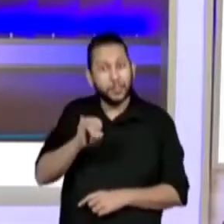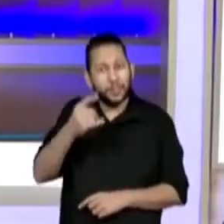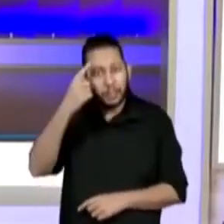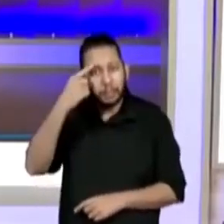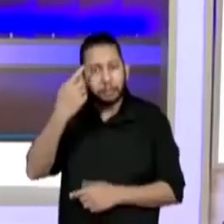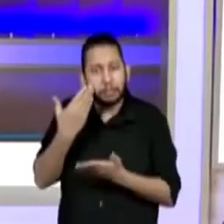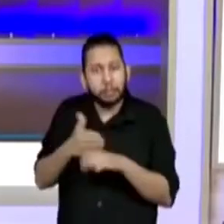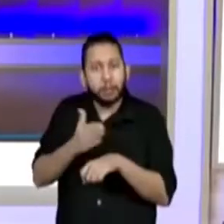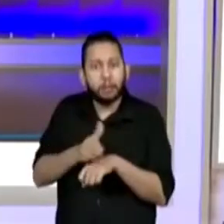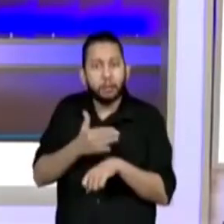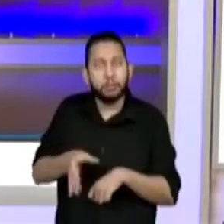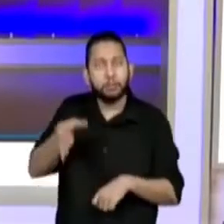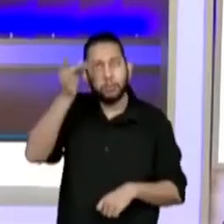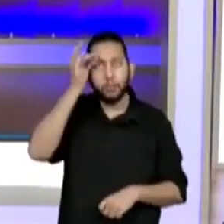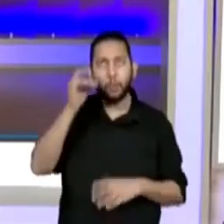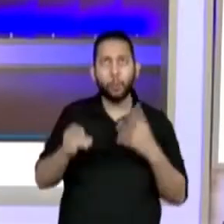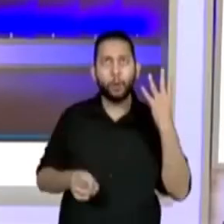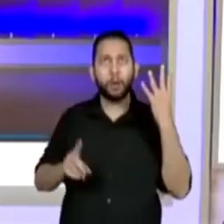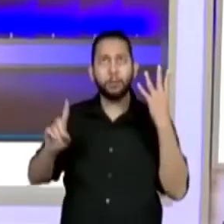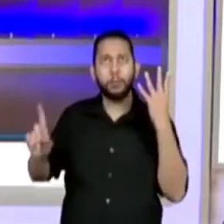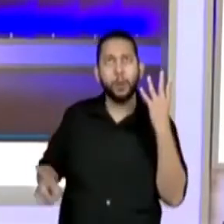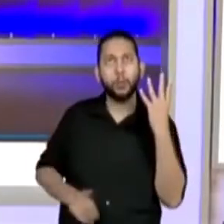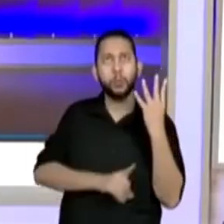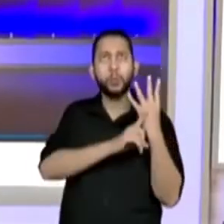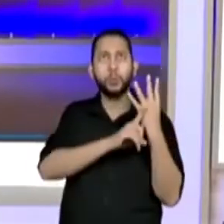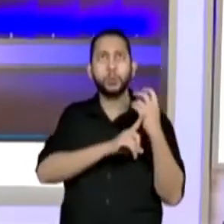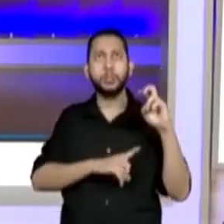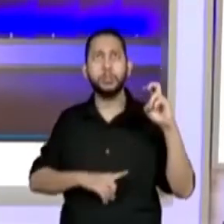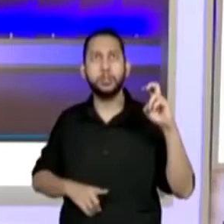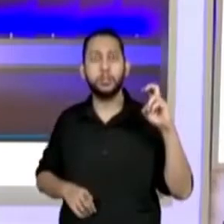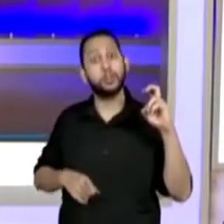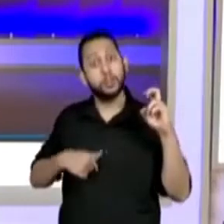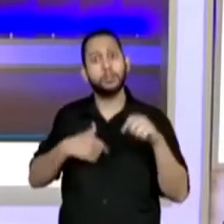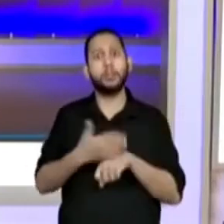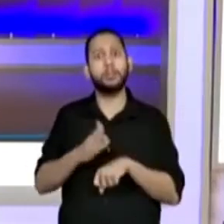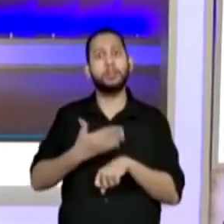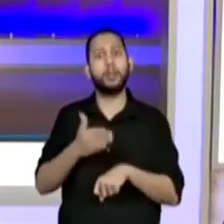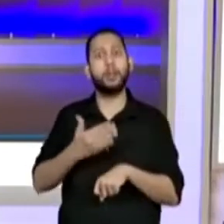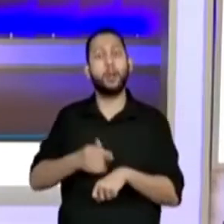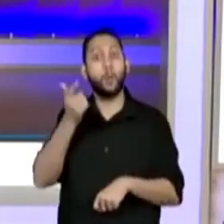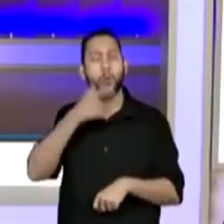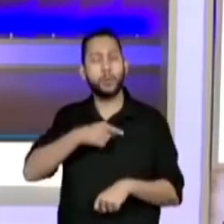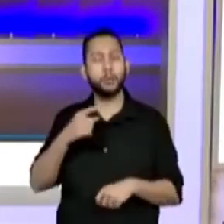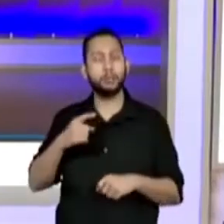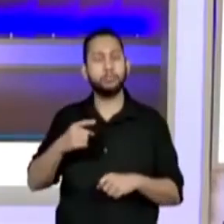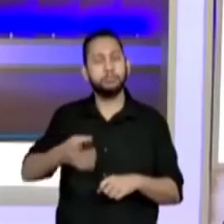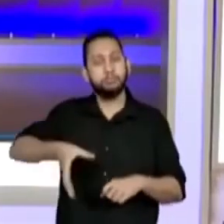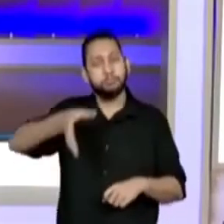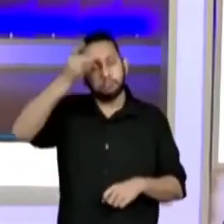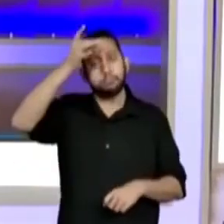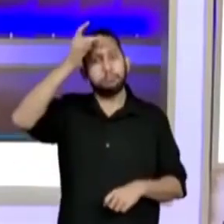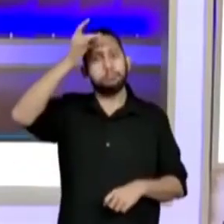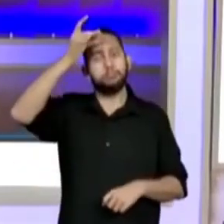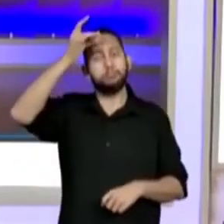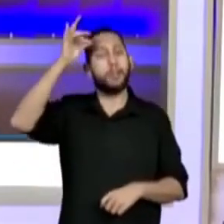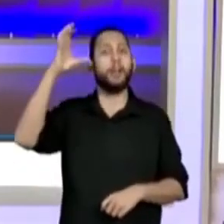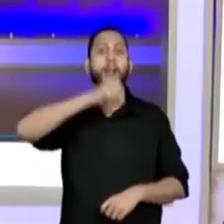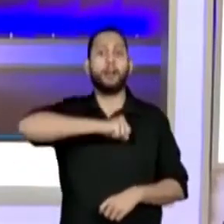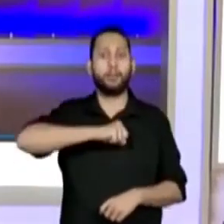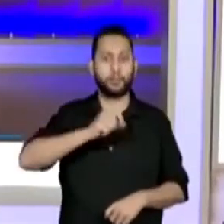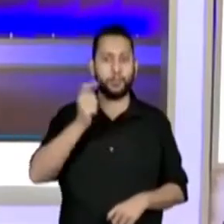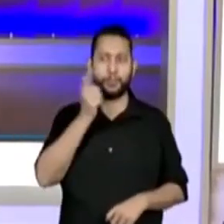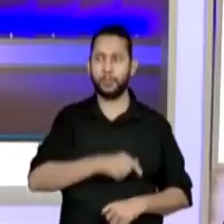treinando na começando pelo mais simples à medida que você vai tendo mais prática você consegue chegar no Racionais complexo tem mais rápido